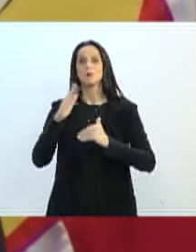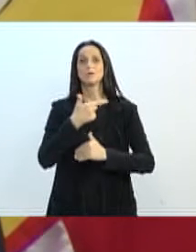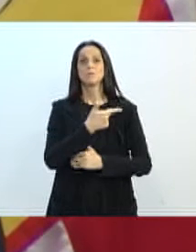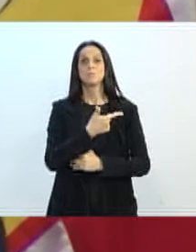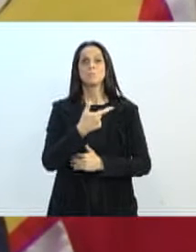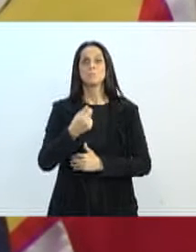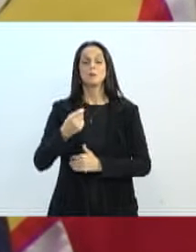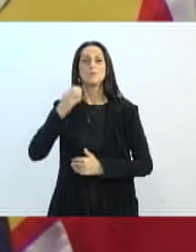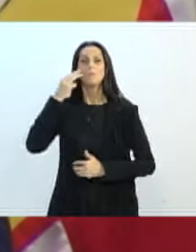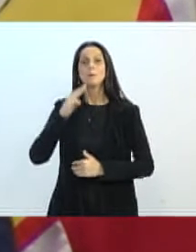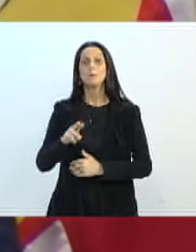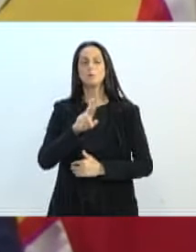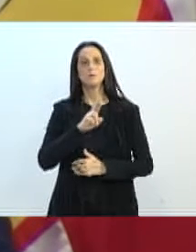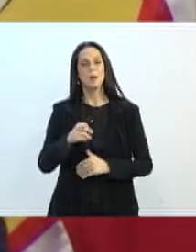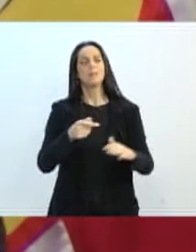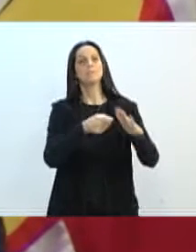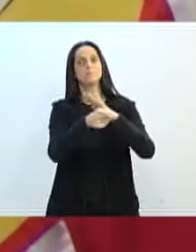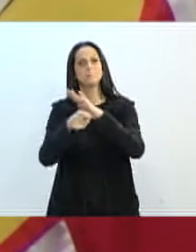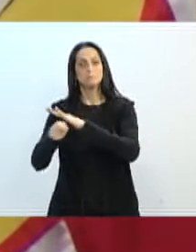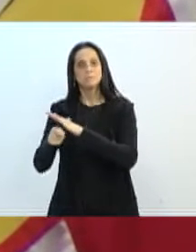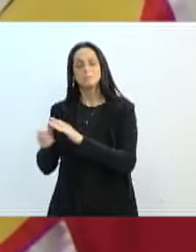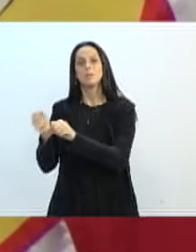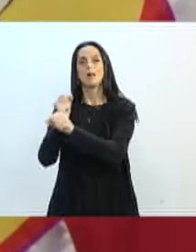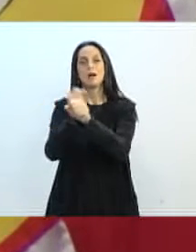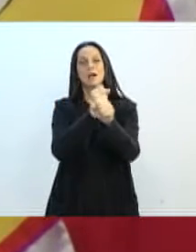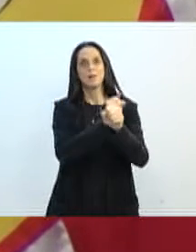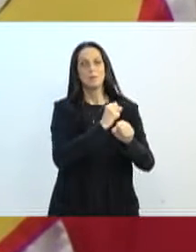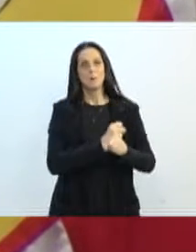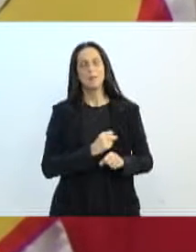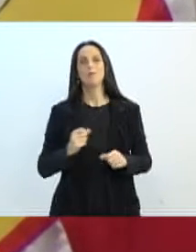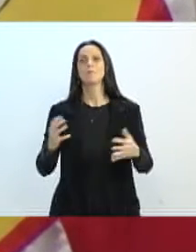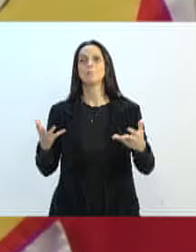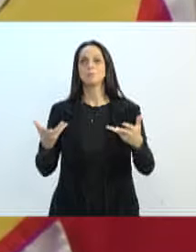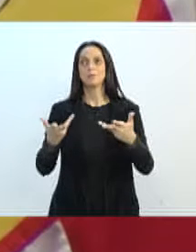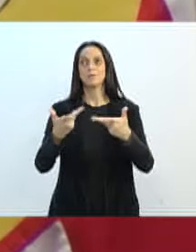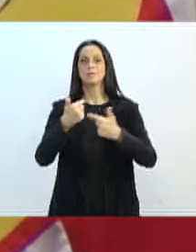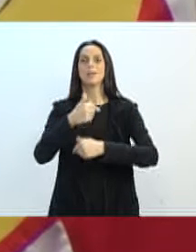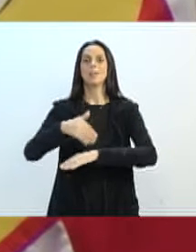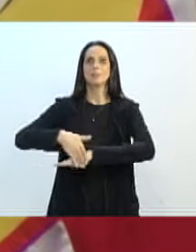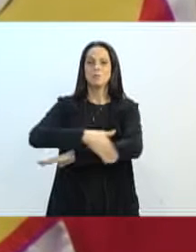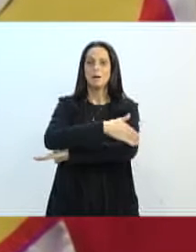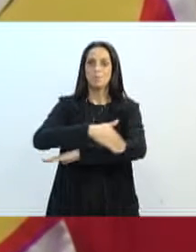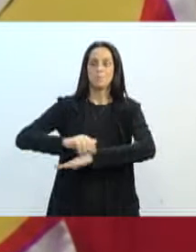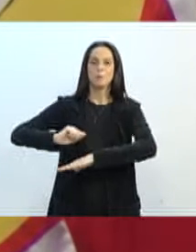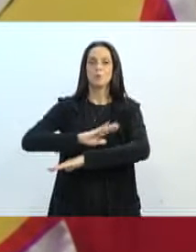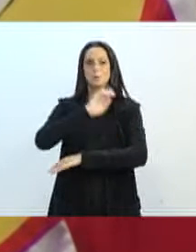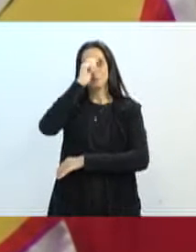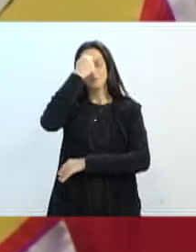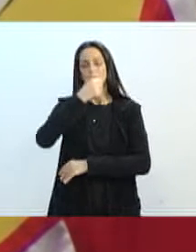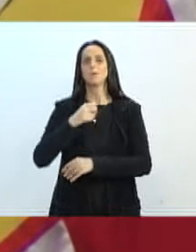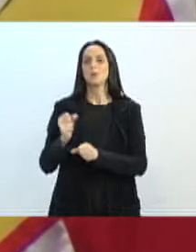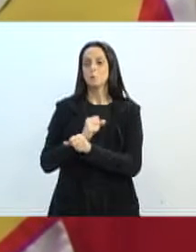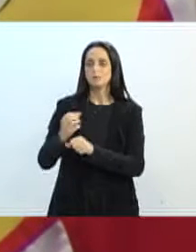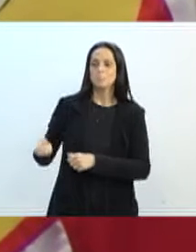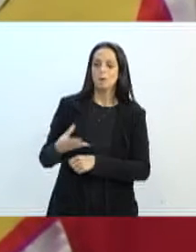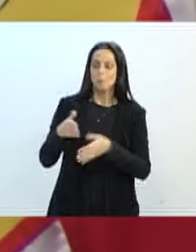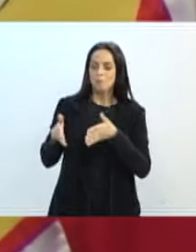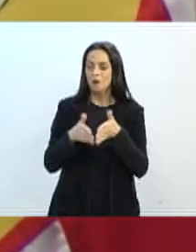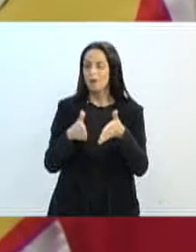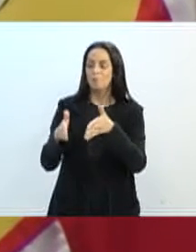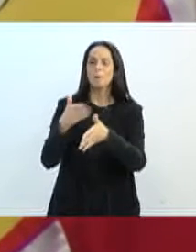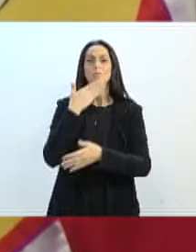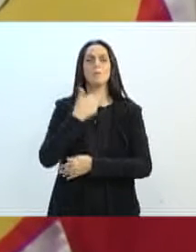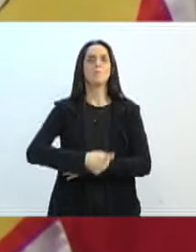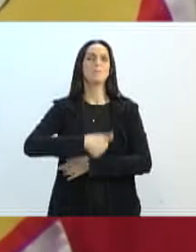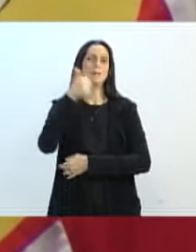de reais investidos na reestruturação, requalificação de pavimento, aberturas de novas vias, enfim, para